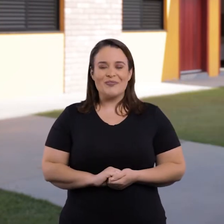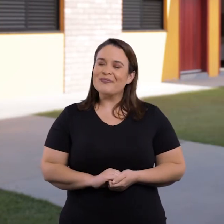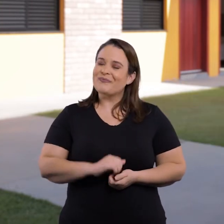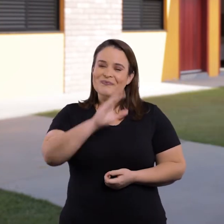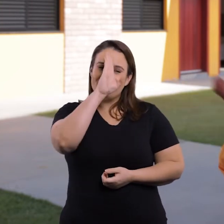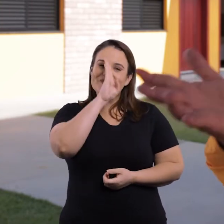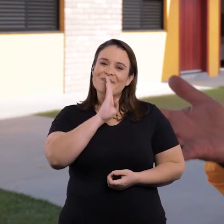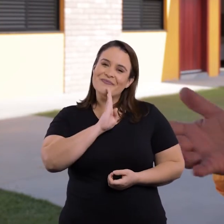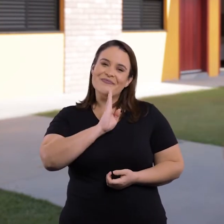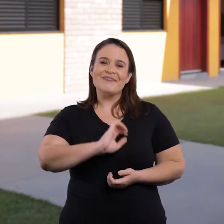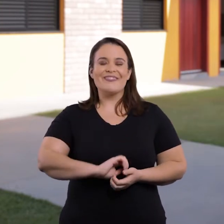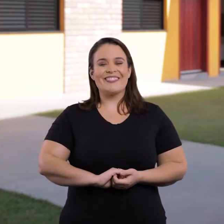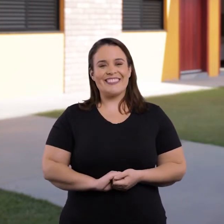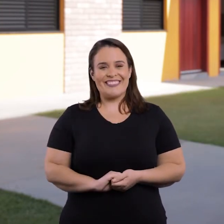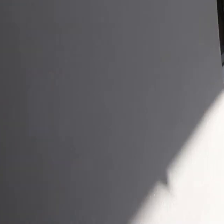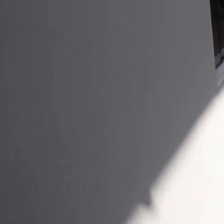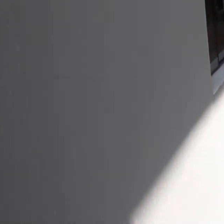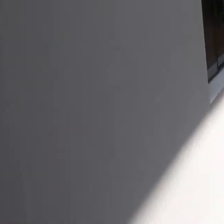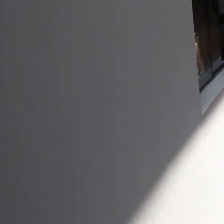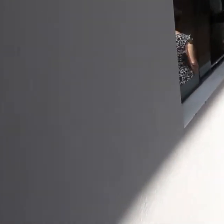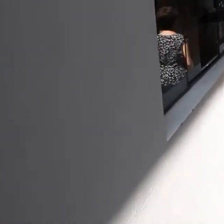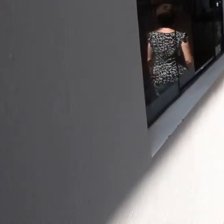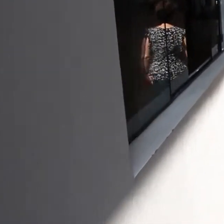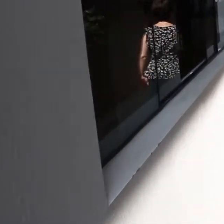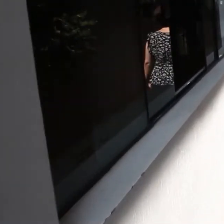Sim, é totalmente gratuito.